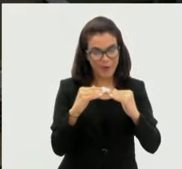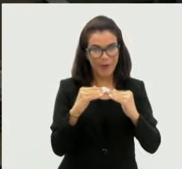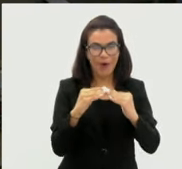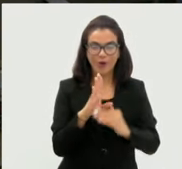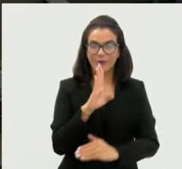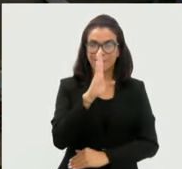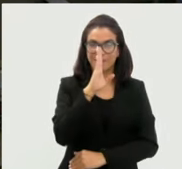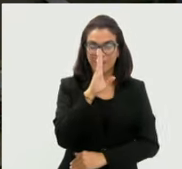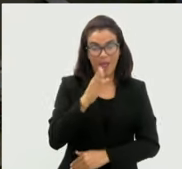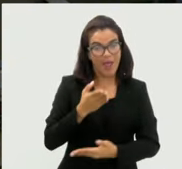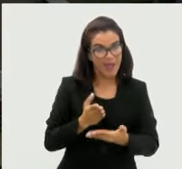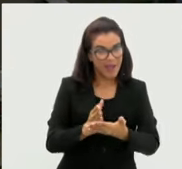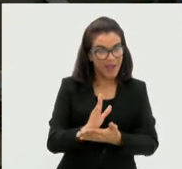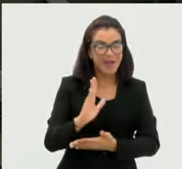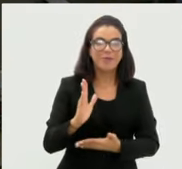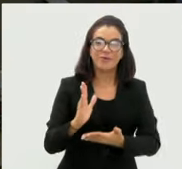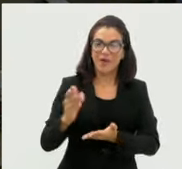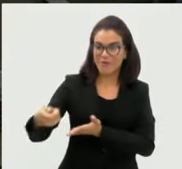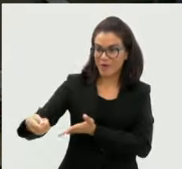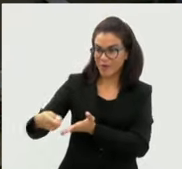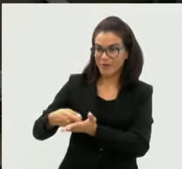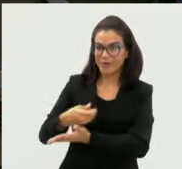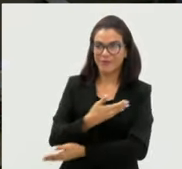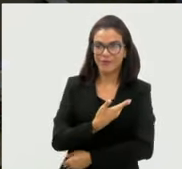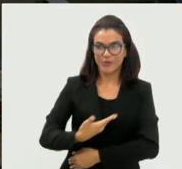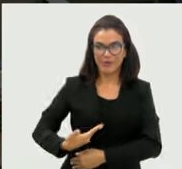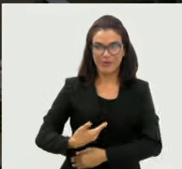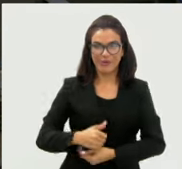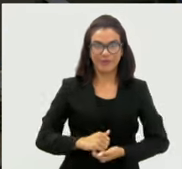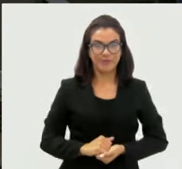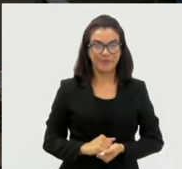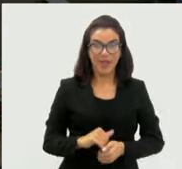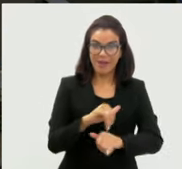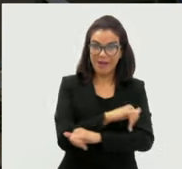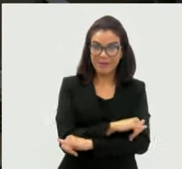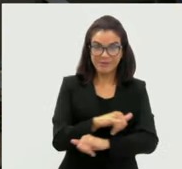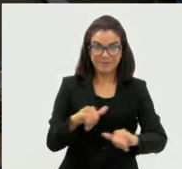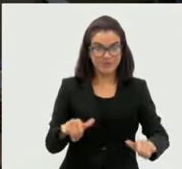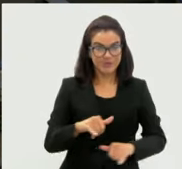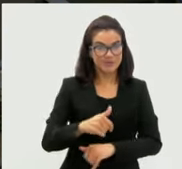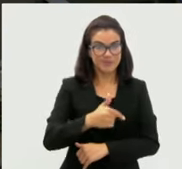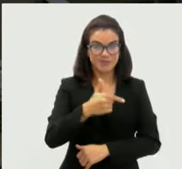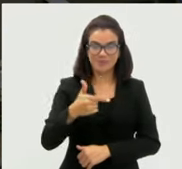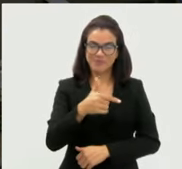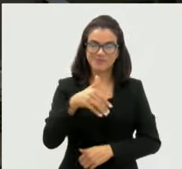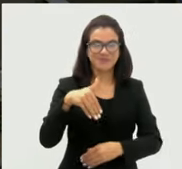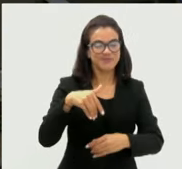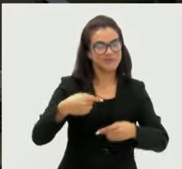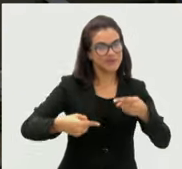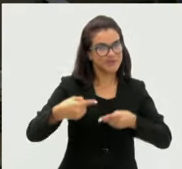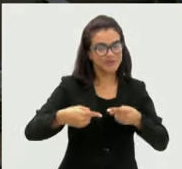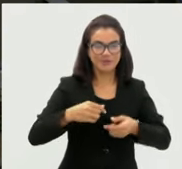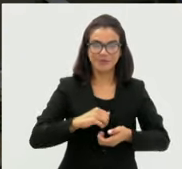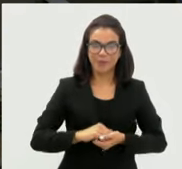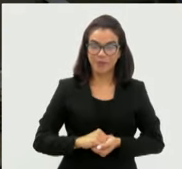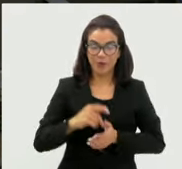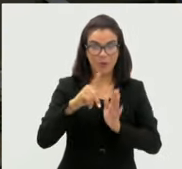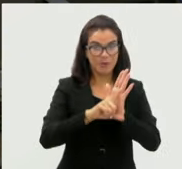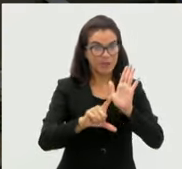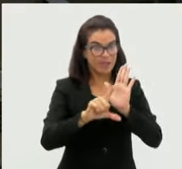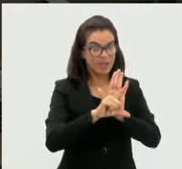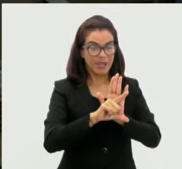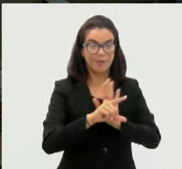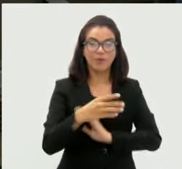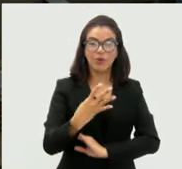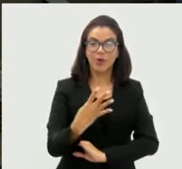estão. Aprovado, vai autógrafo. Anuncio, em segunda discussão, projeto de lei número